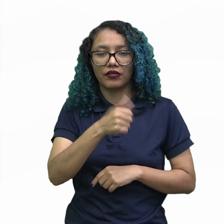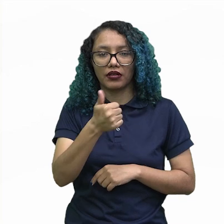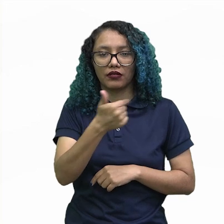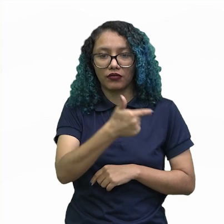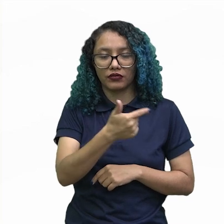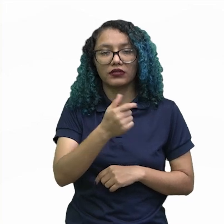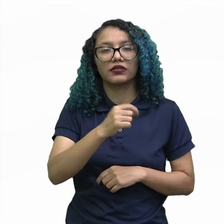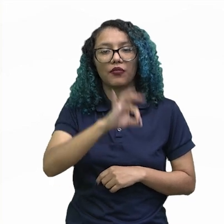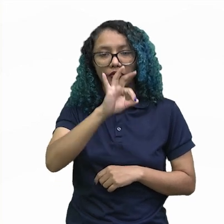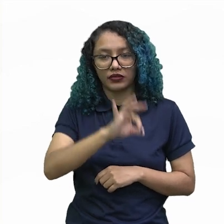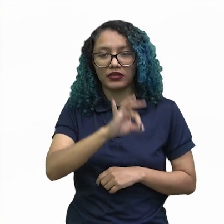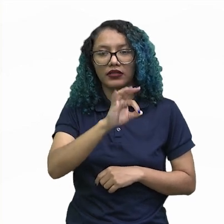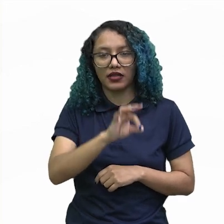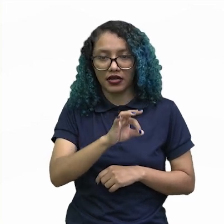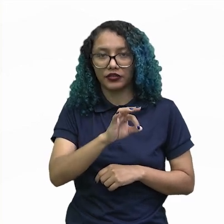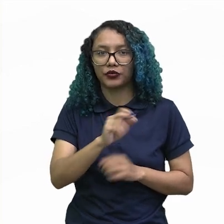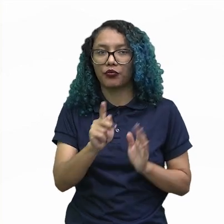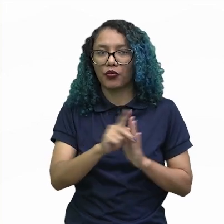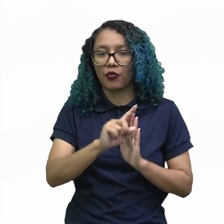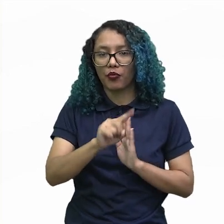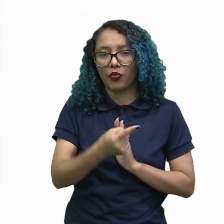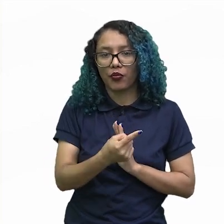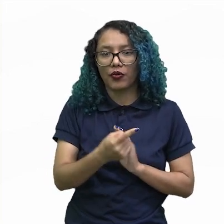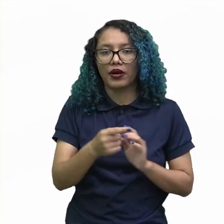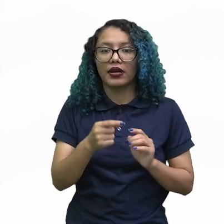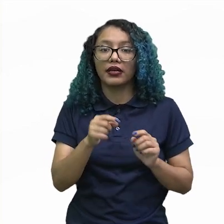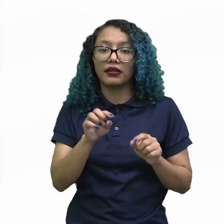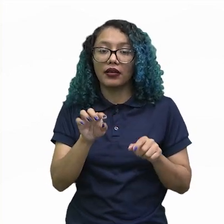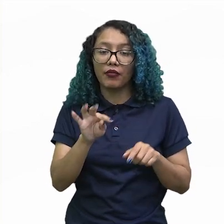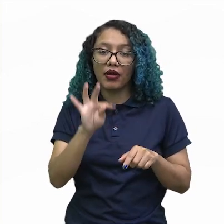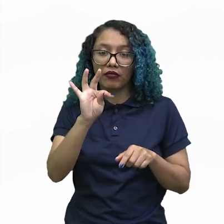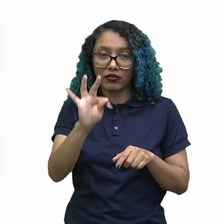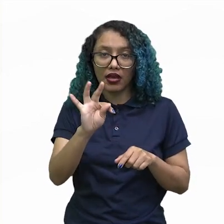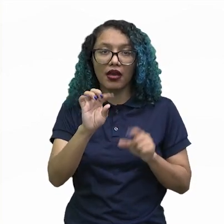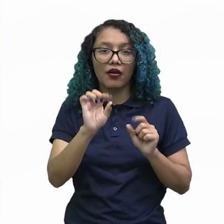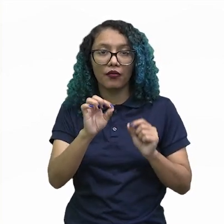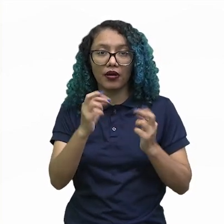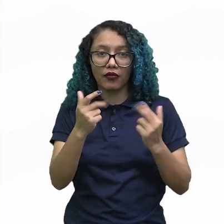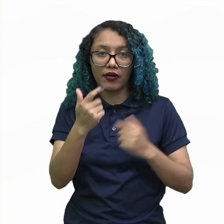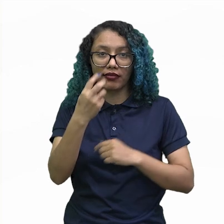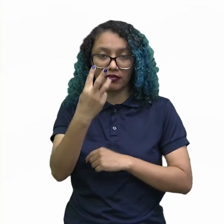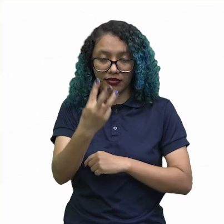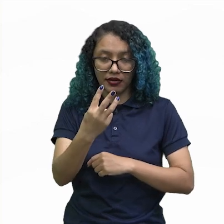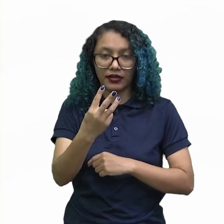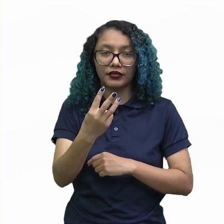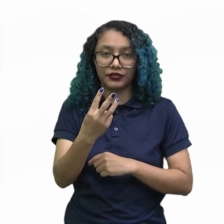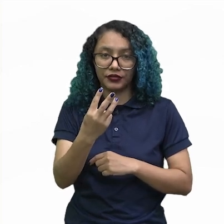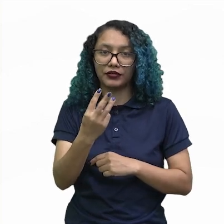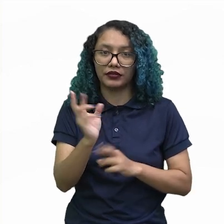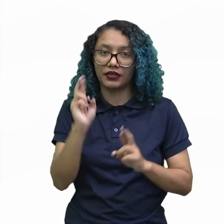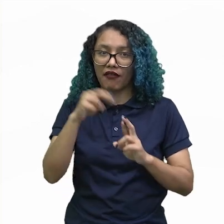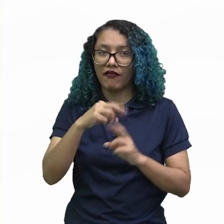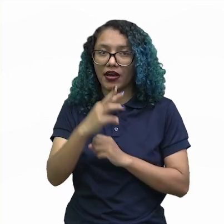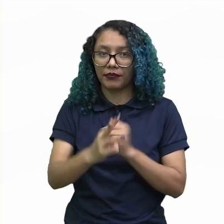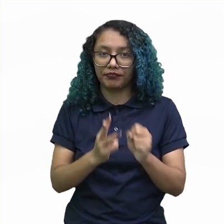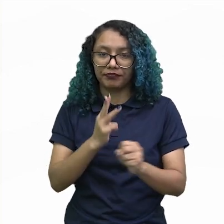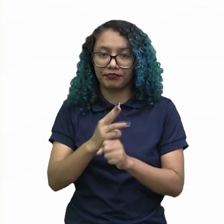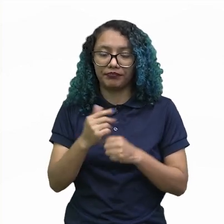decimal. Como a taxa está em anos, o T vale 3, não é isso? Que são 3 anos aí que a gente trabalhou,